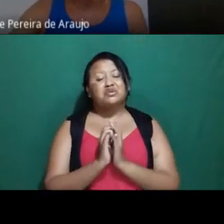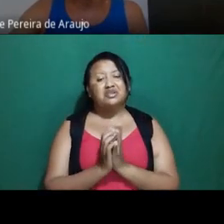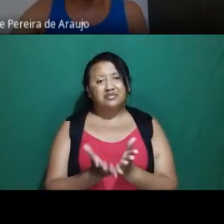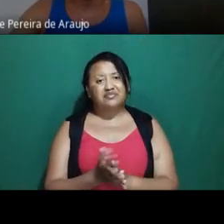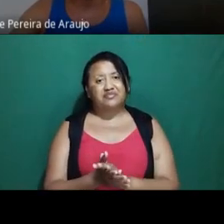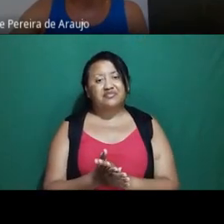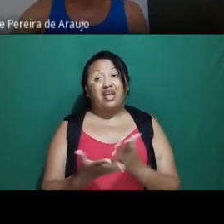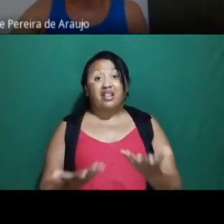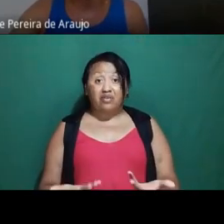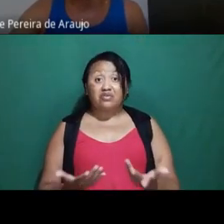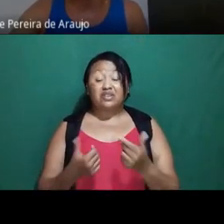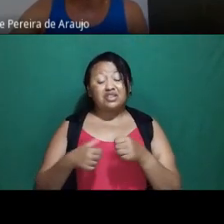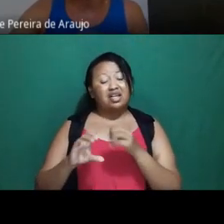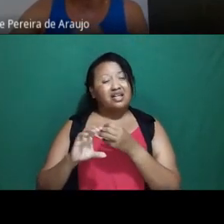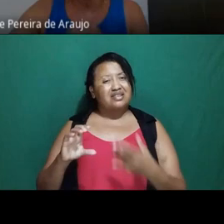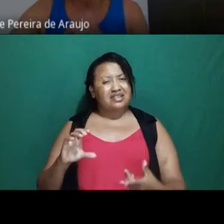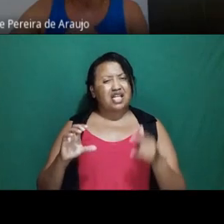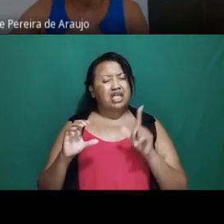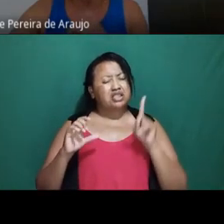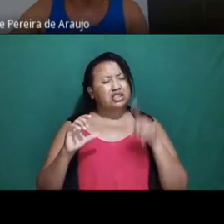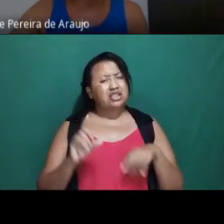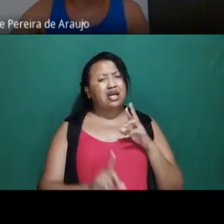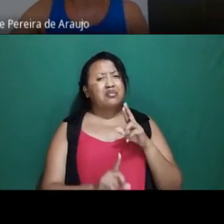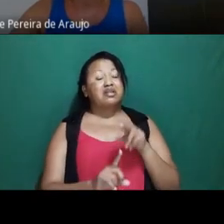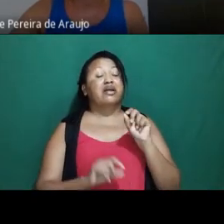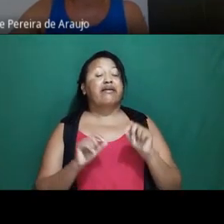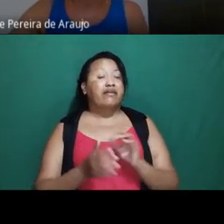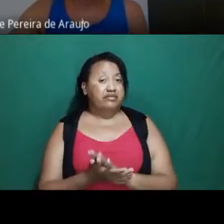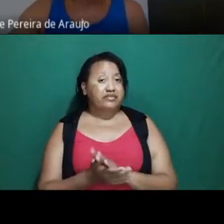características estão perfeitamente representadas